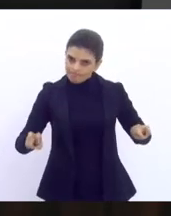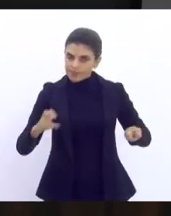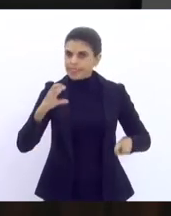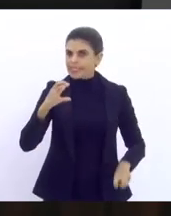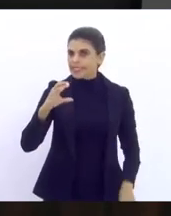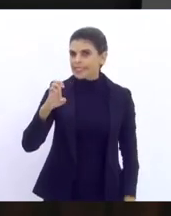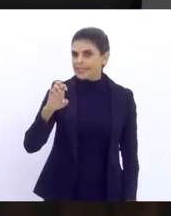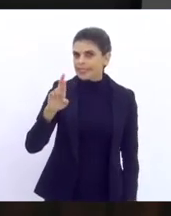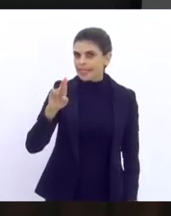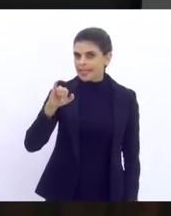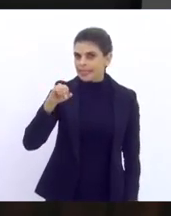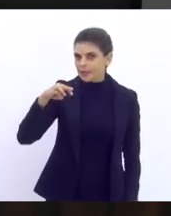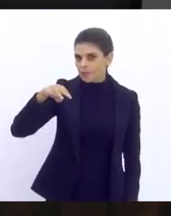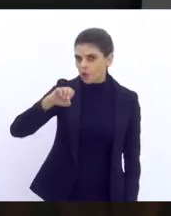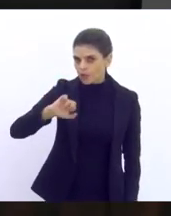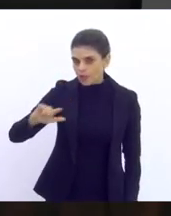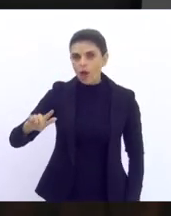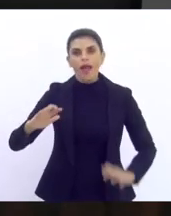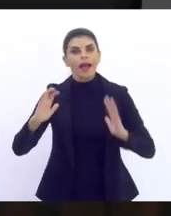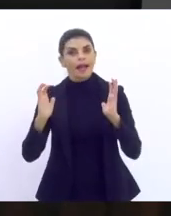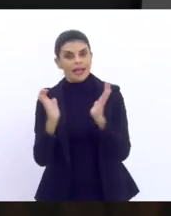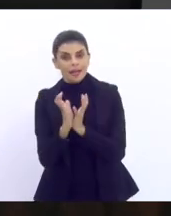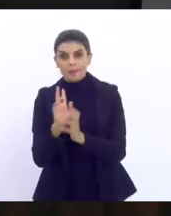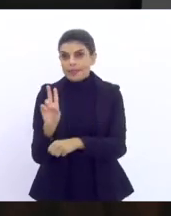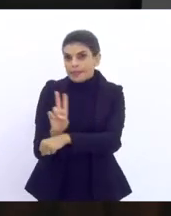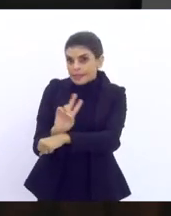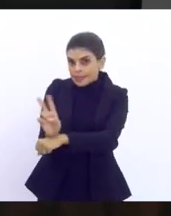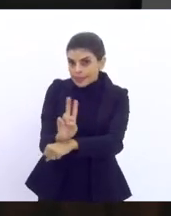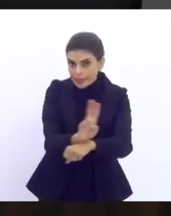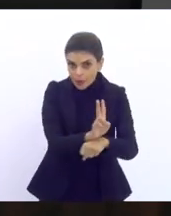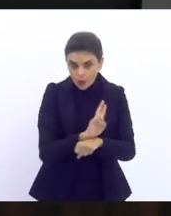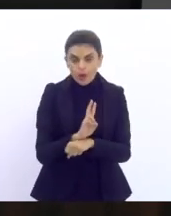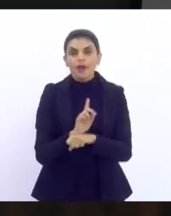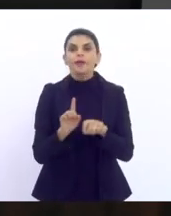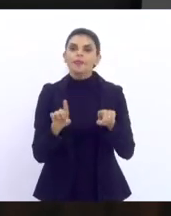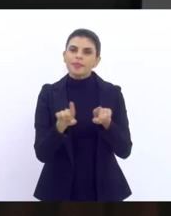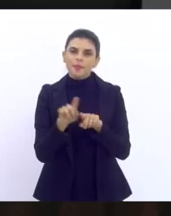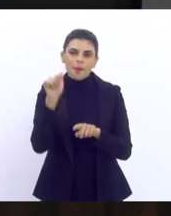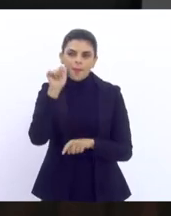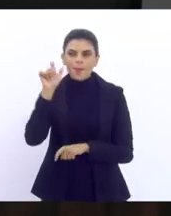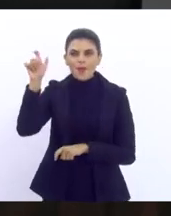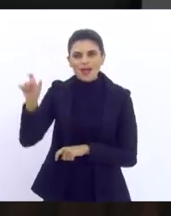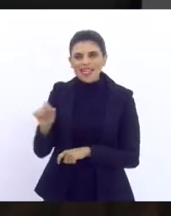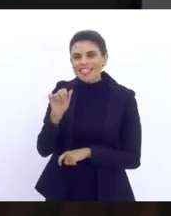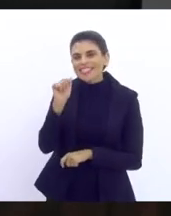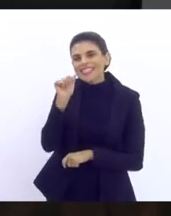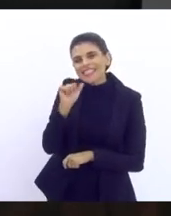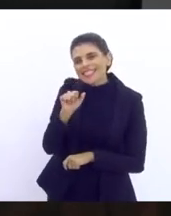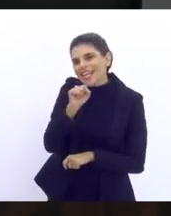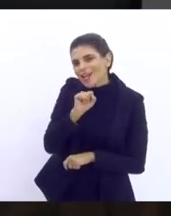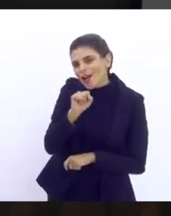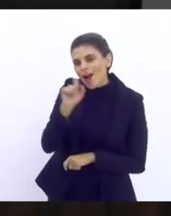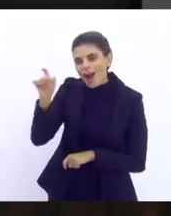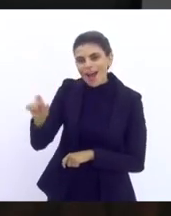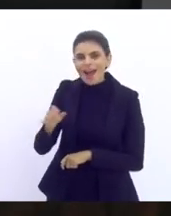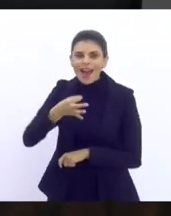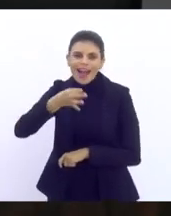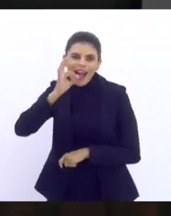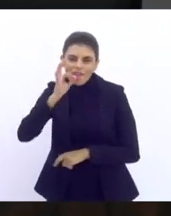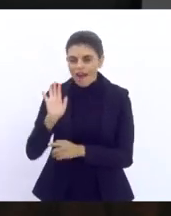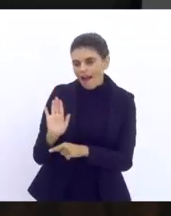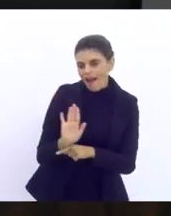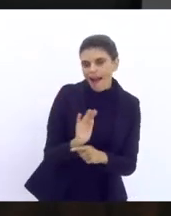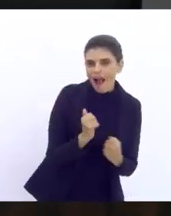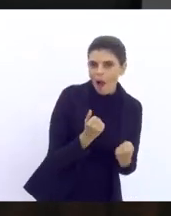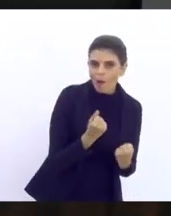nos auxiliando, a toda a equipe de segurança, até a senhora do café que está ali nos dando o apoio,